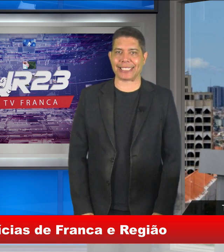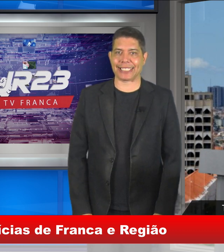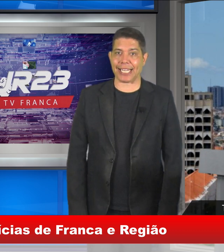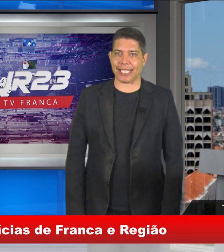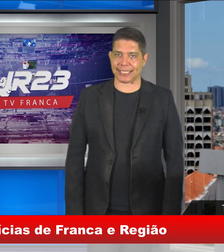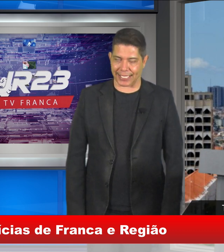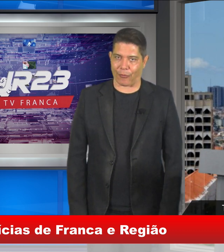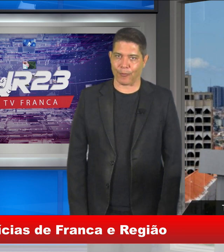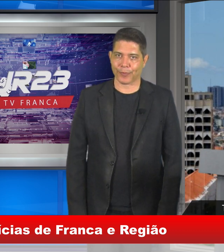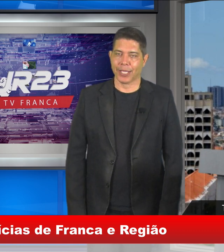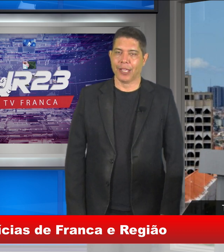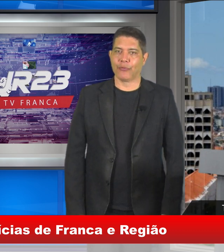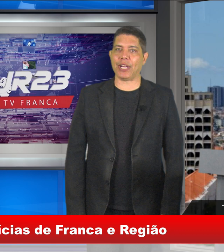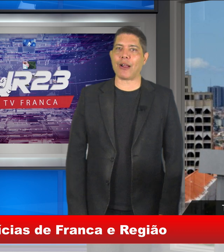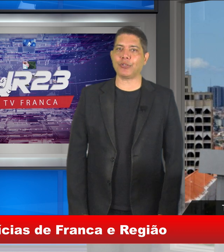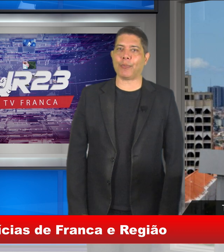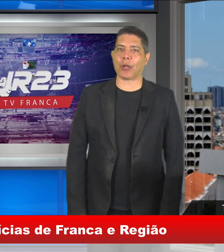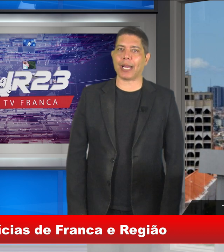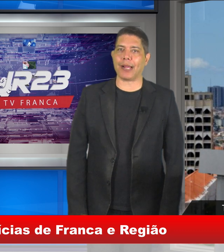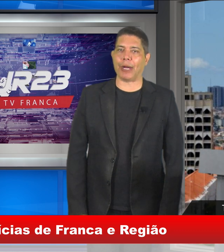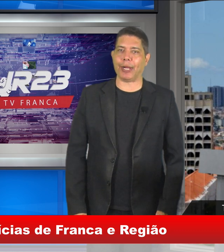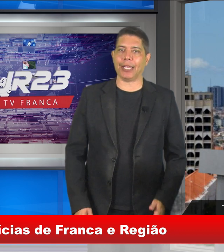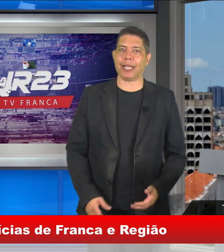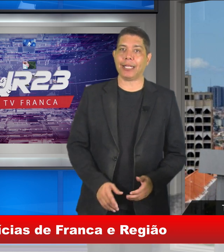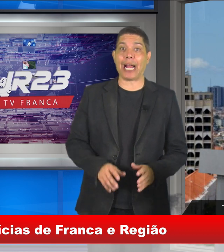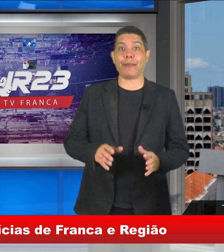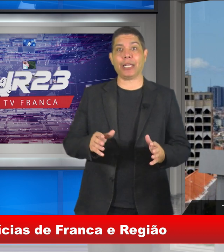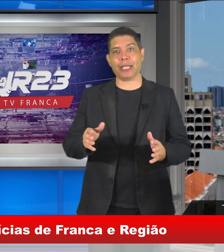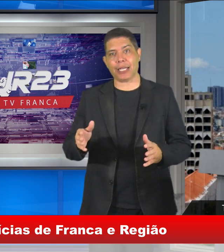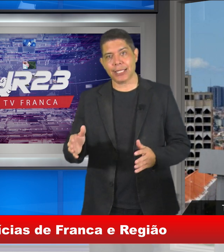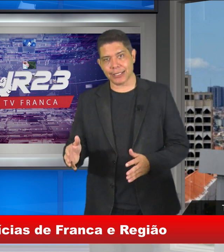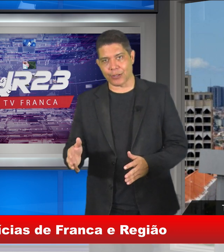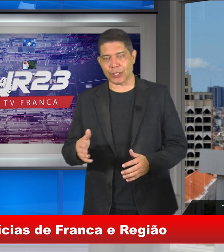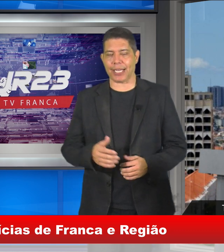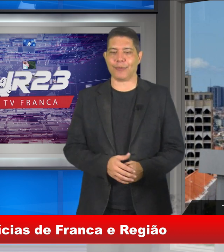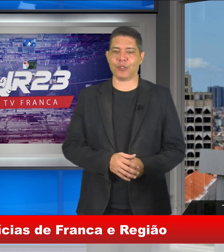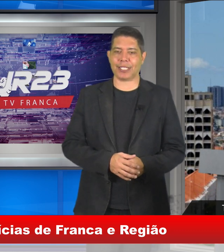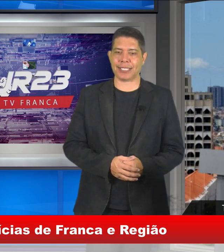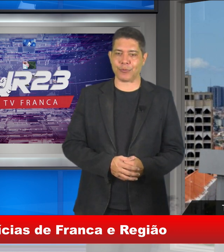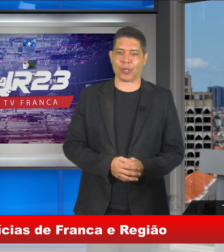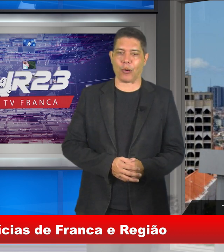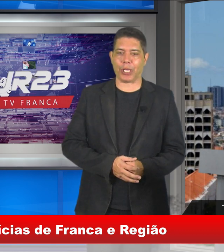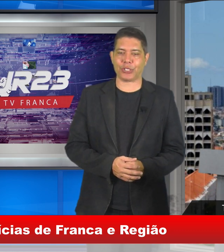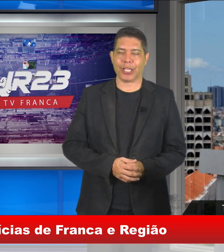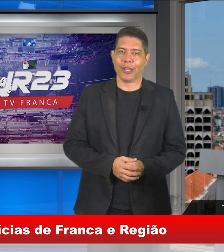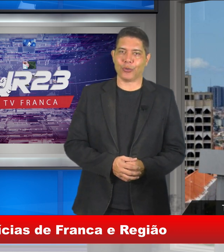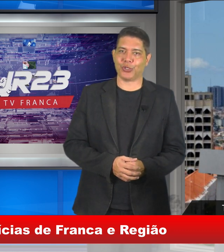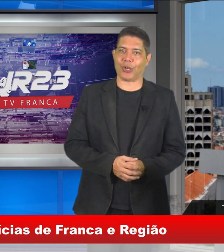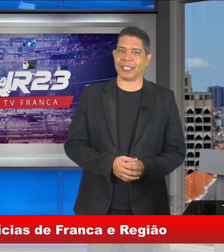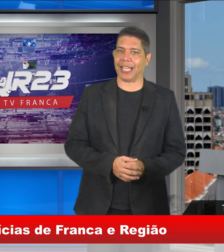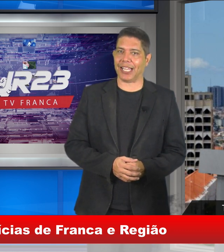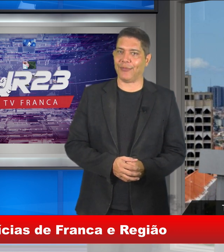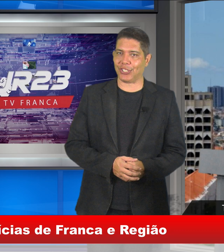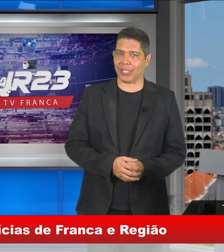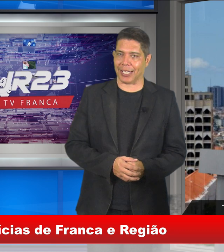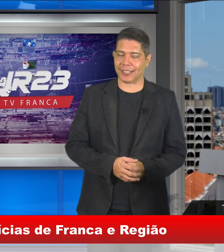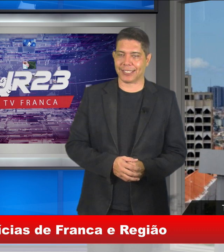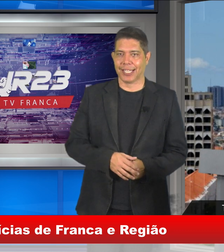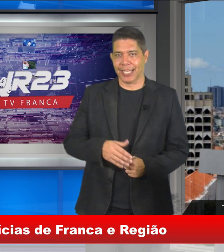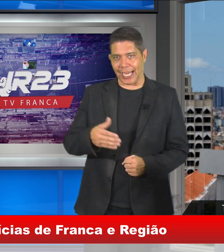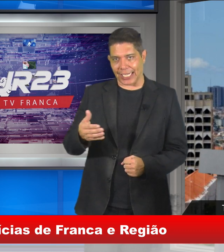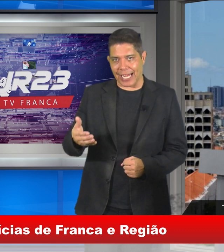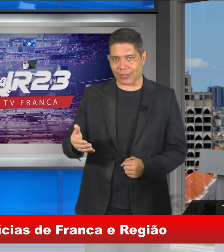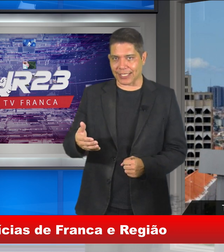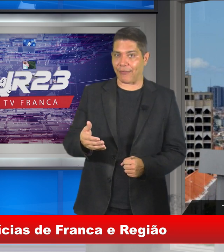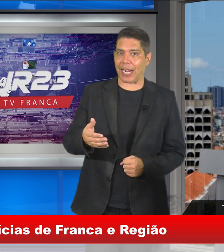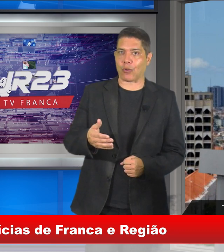da seleção. Final de programa amanhã não teremos excepcionalmente o JR23.